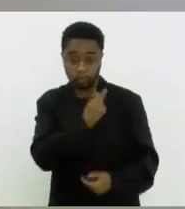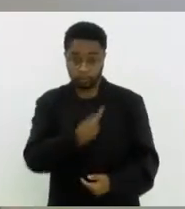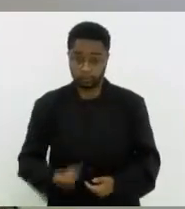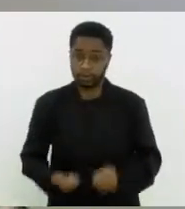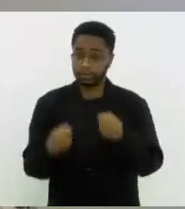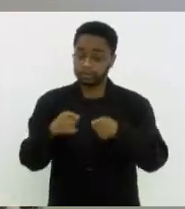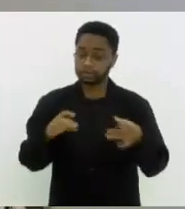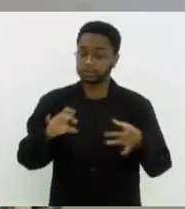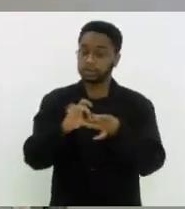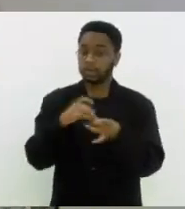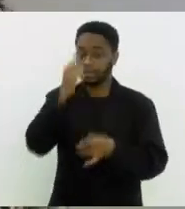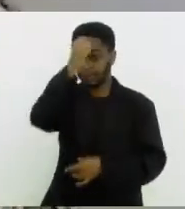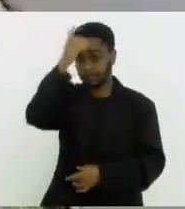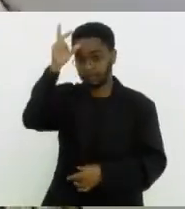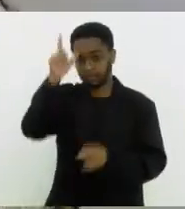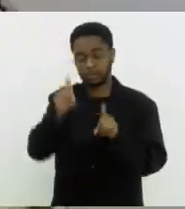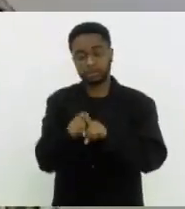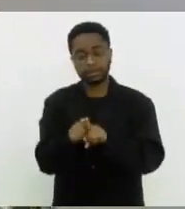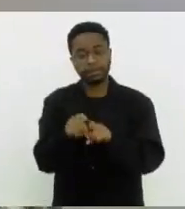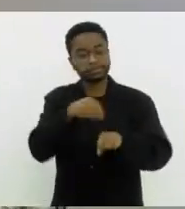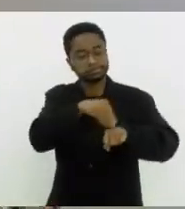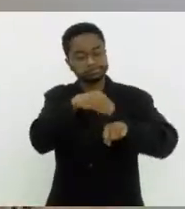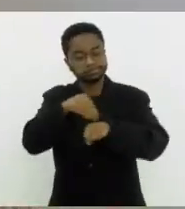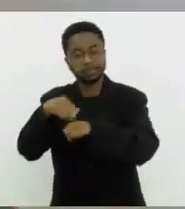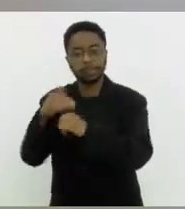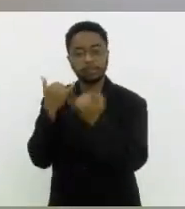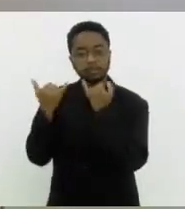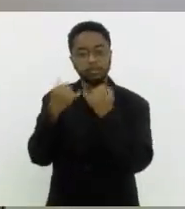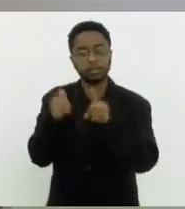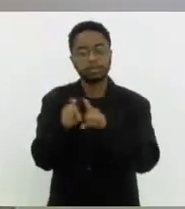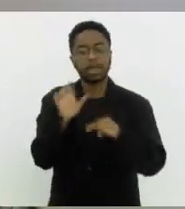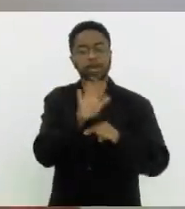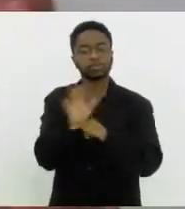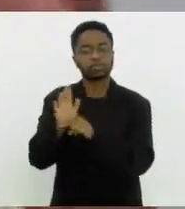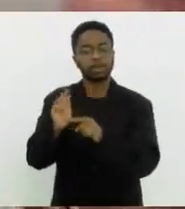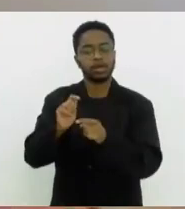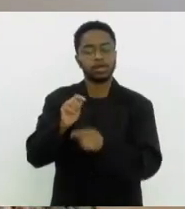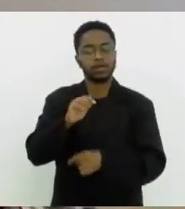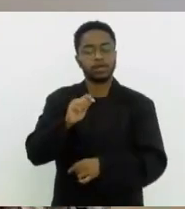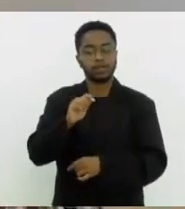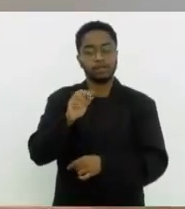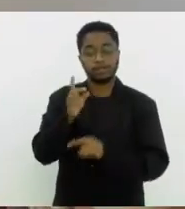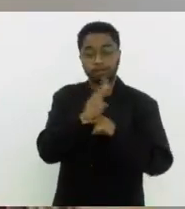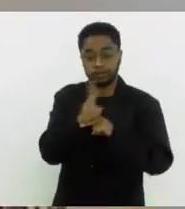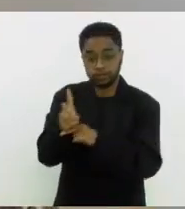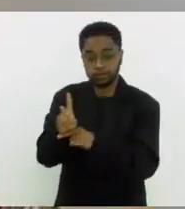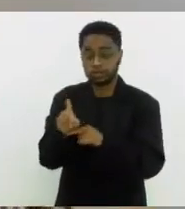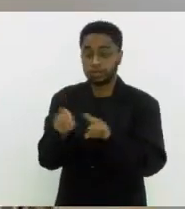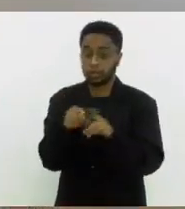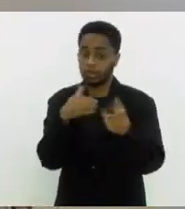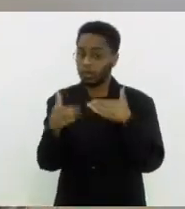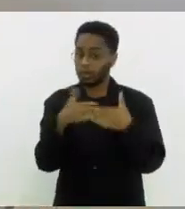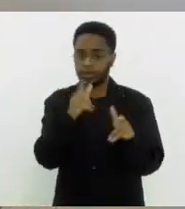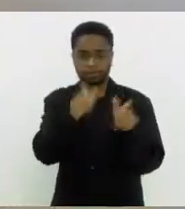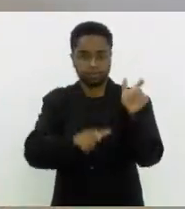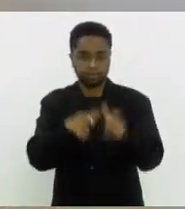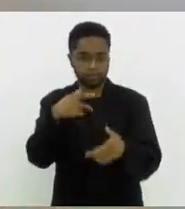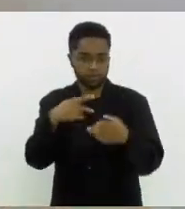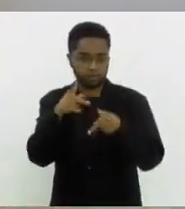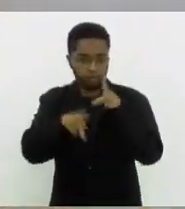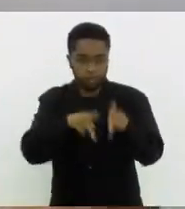convênios com as prefeituras também para informar e ajudar a fiscalizar a lei. E qualquer um do povo, sem